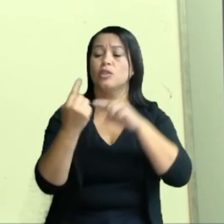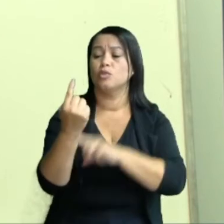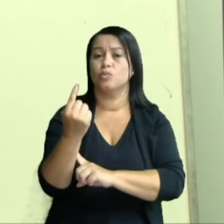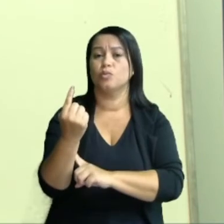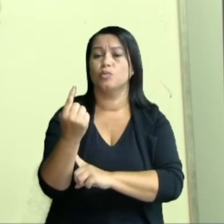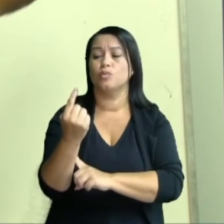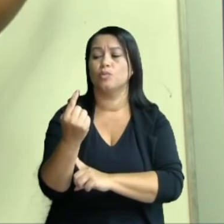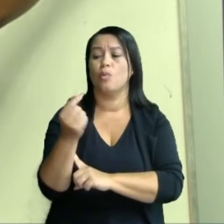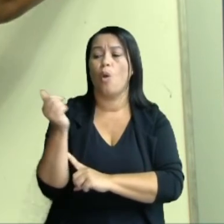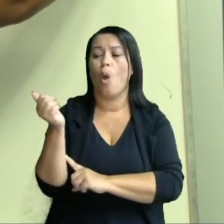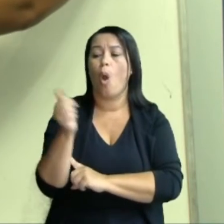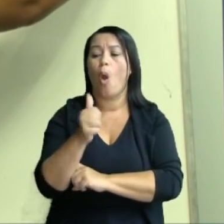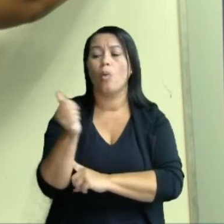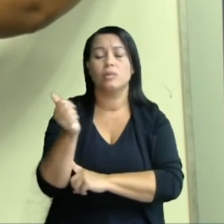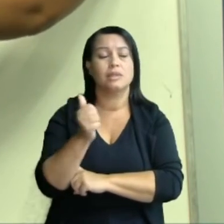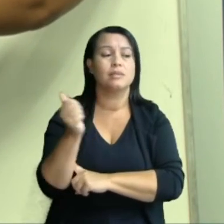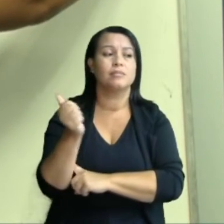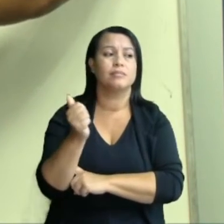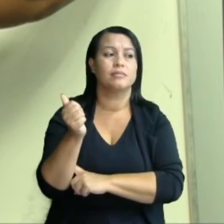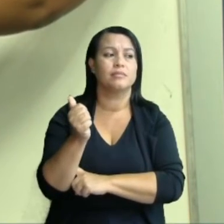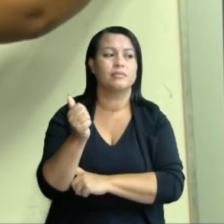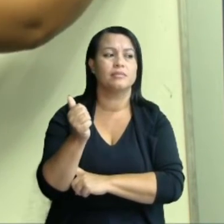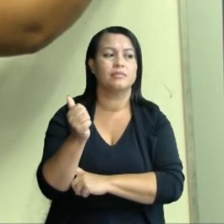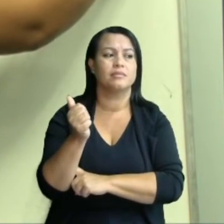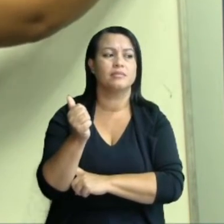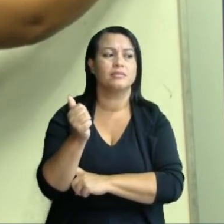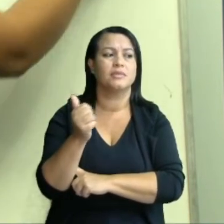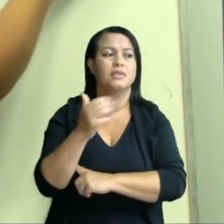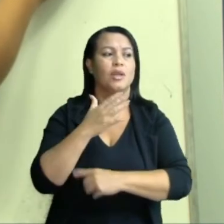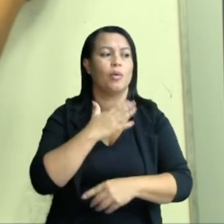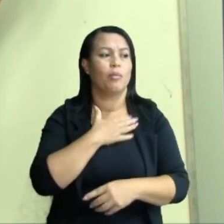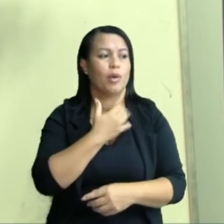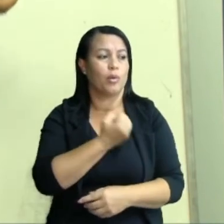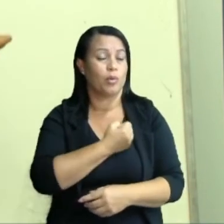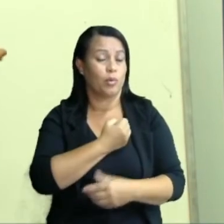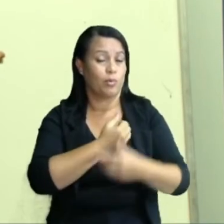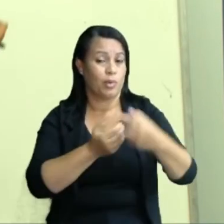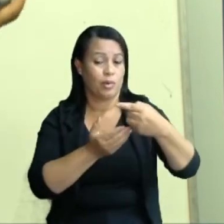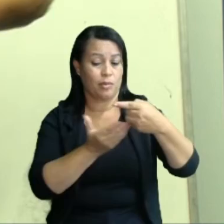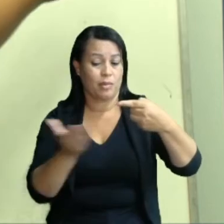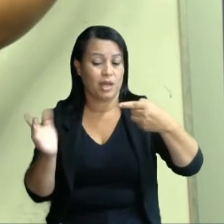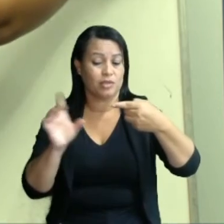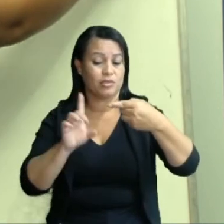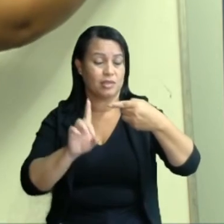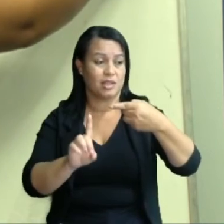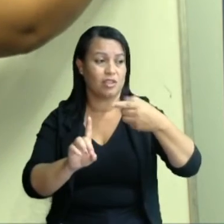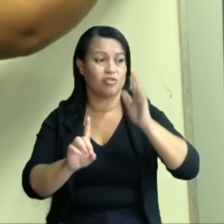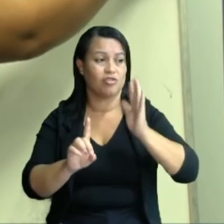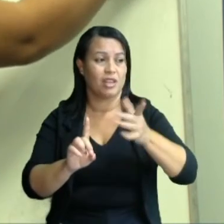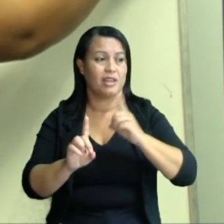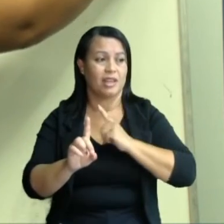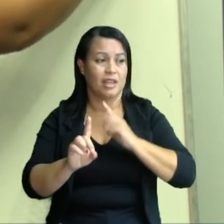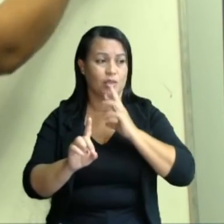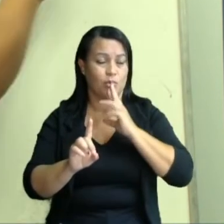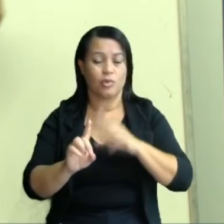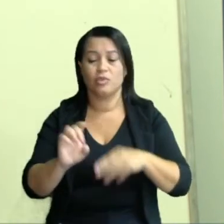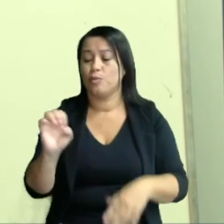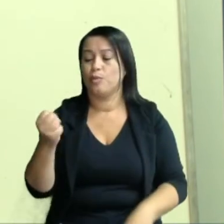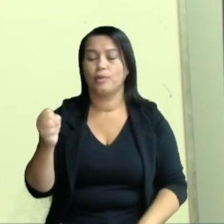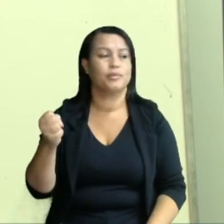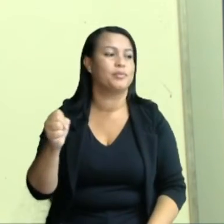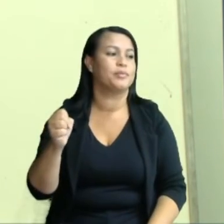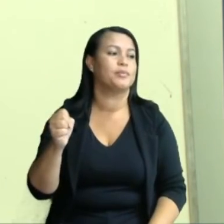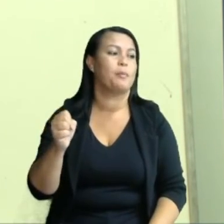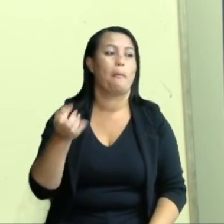1, 11. E o meu denominador, eu já tenho a resposta, é